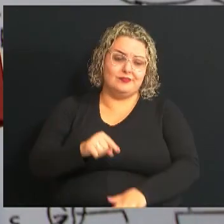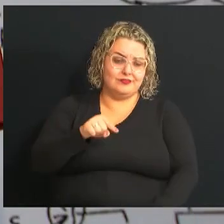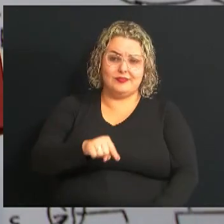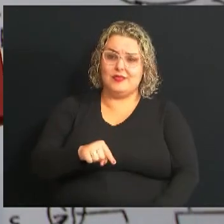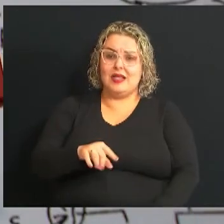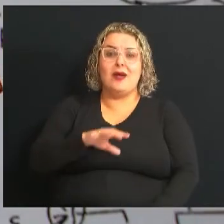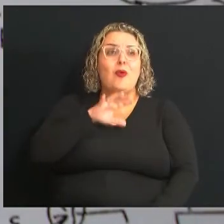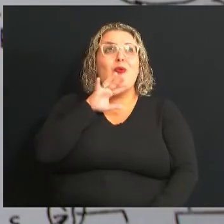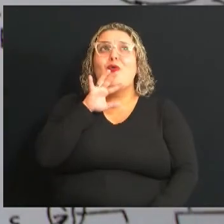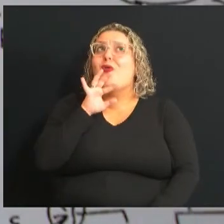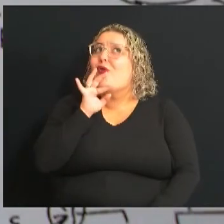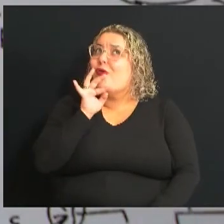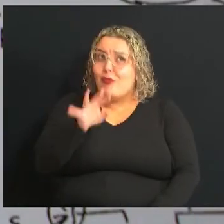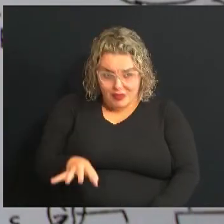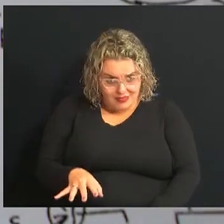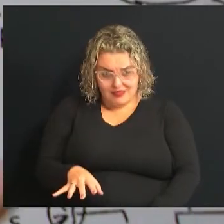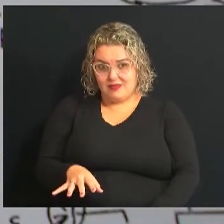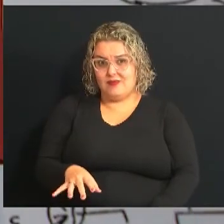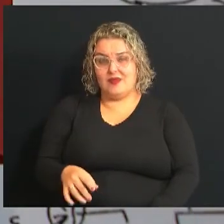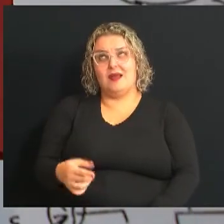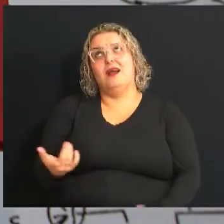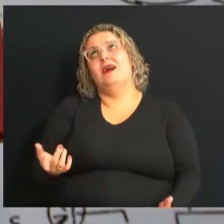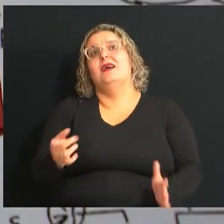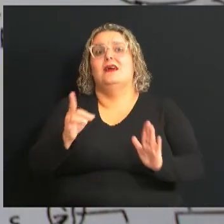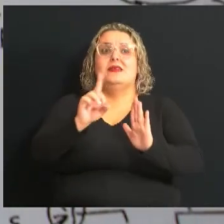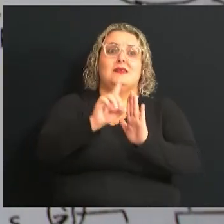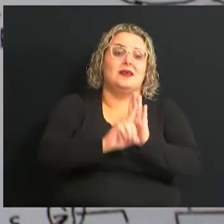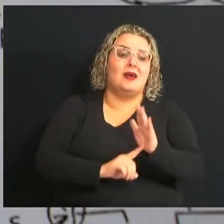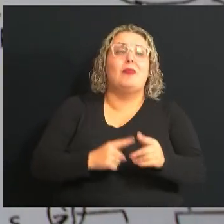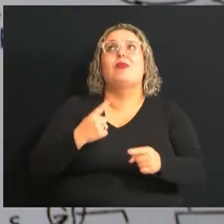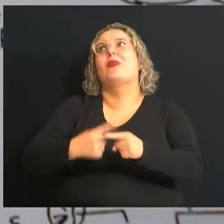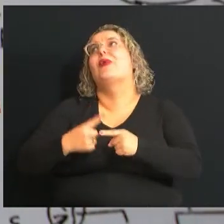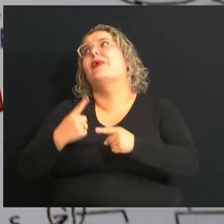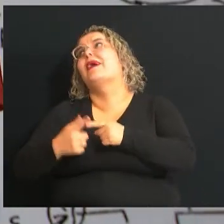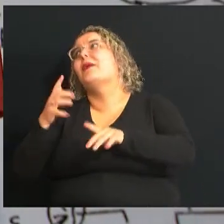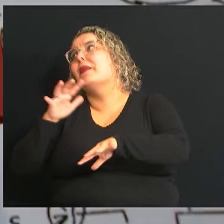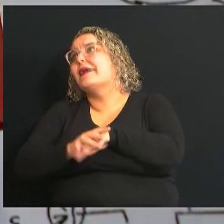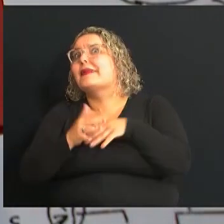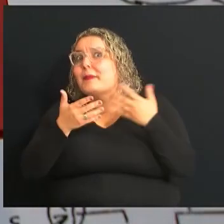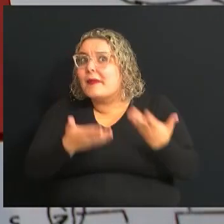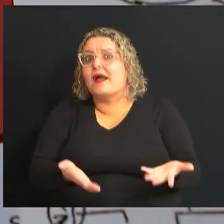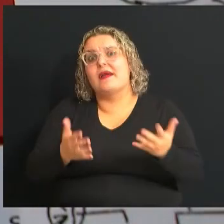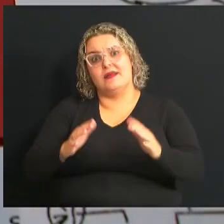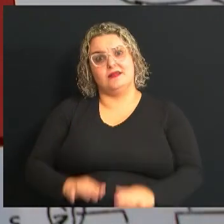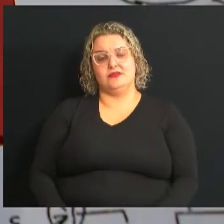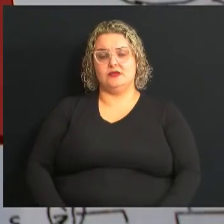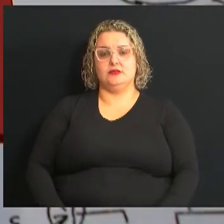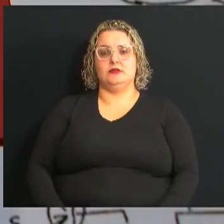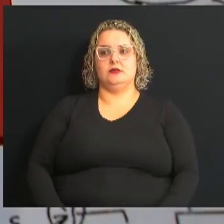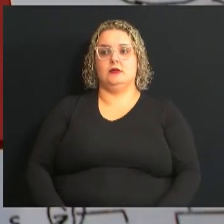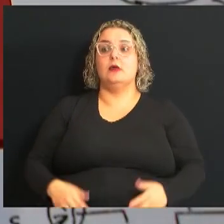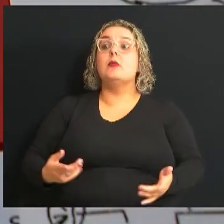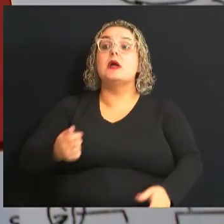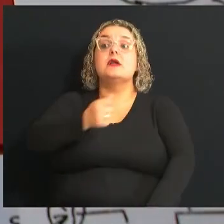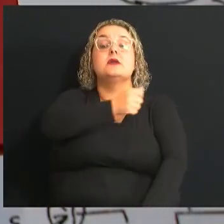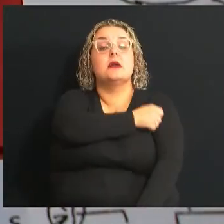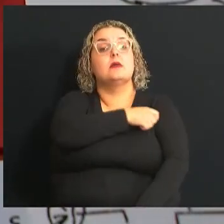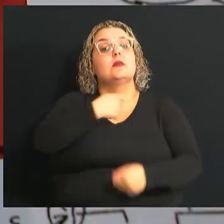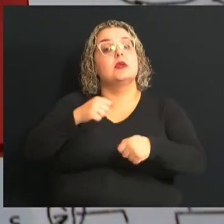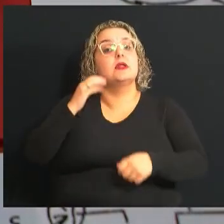porque para ele pensa, em direito, para que cobrar matemática, por aí vai. Só que esse aluno tem que entender que as